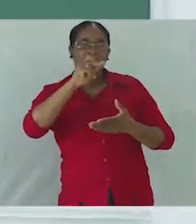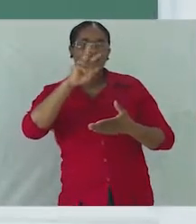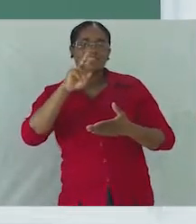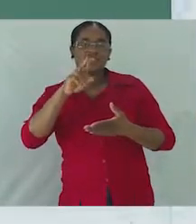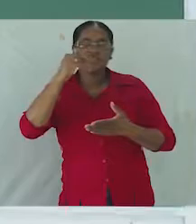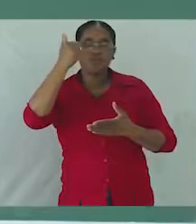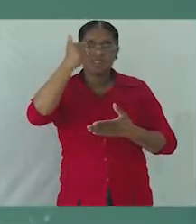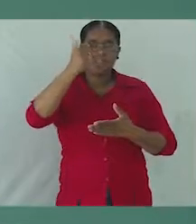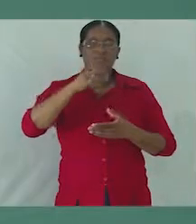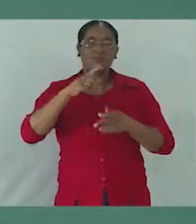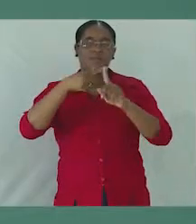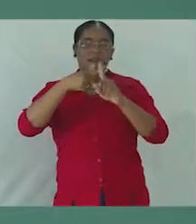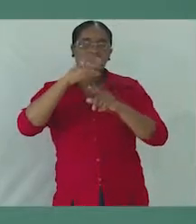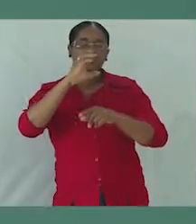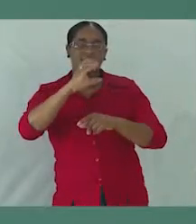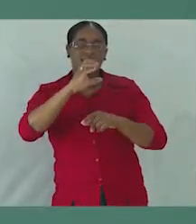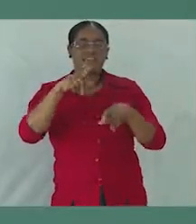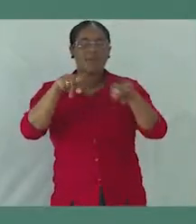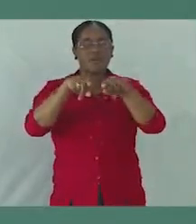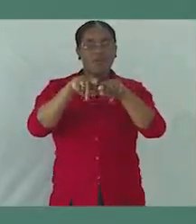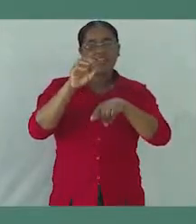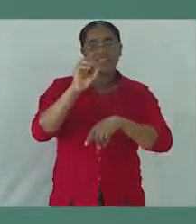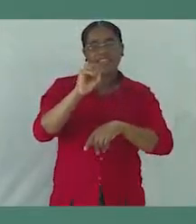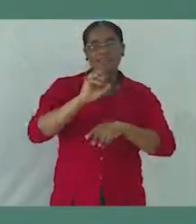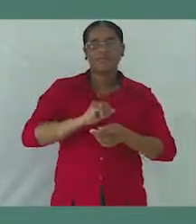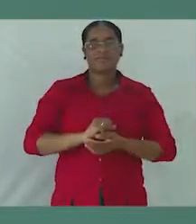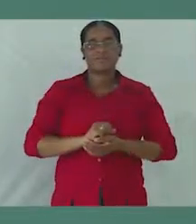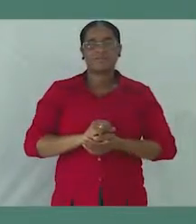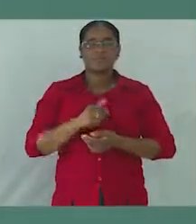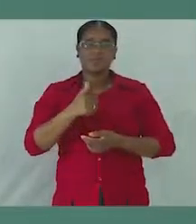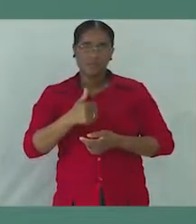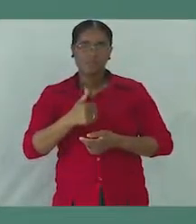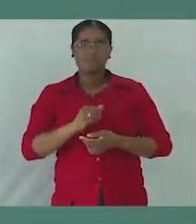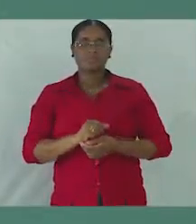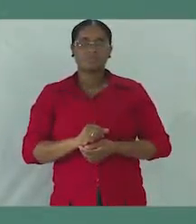ax² mais c igual a 0. Tá bom?